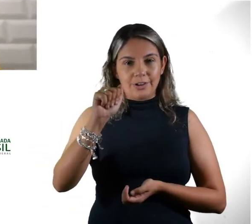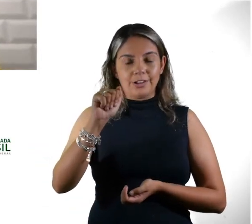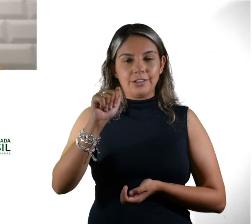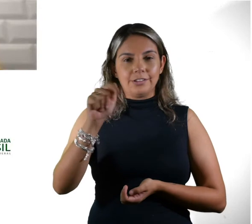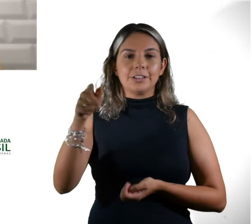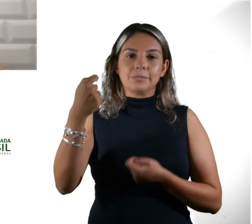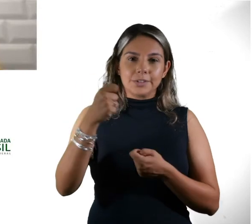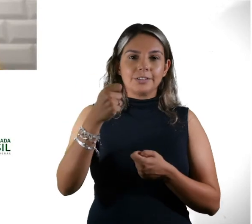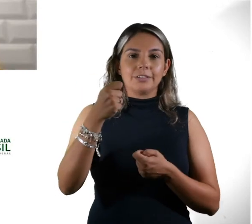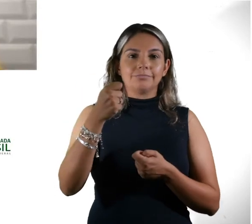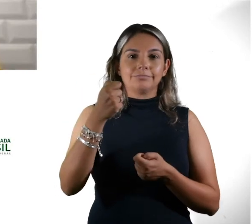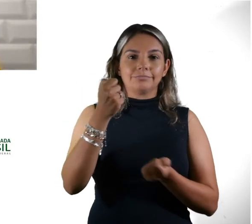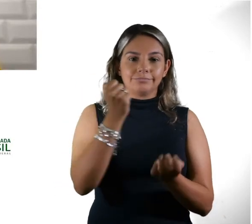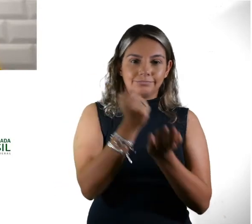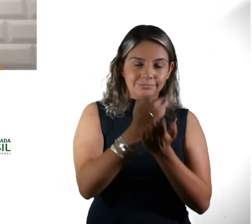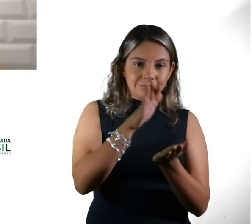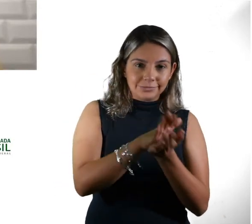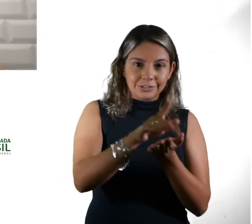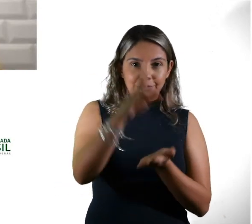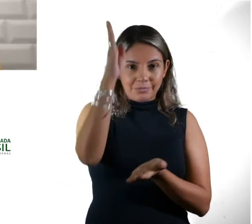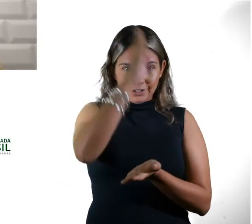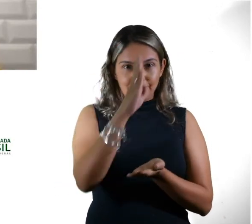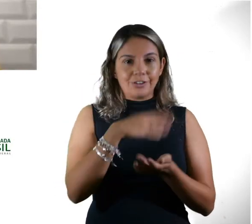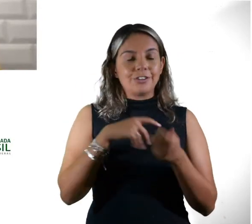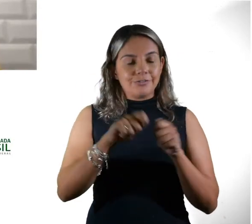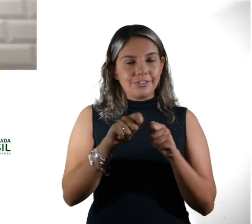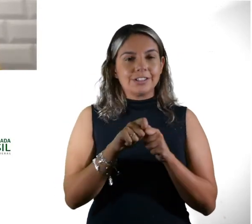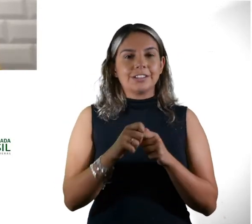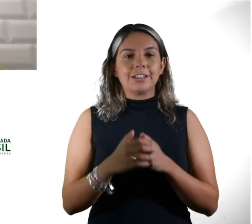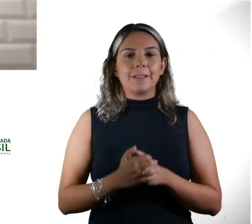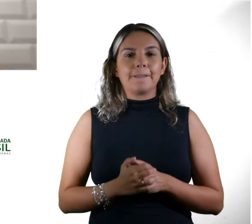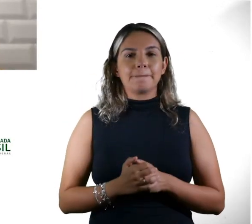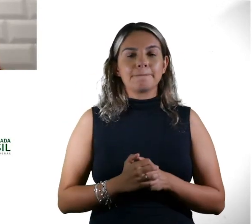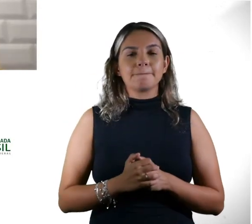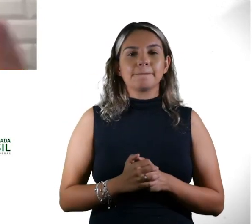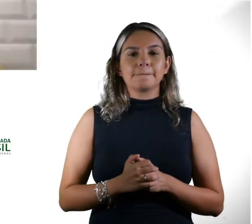ser editada no Brasil. Era uma coisa que eu faria com gosto, por exemplo.